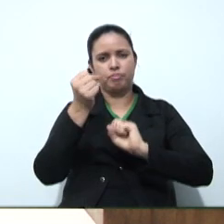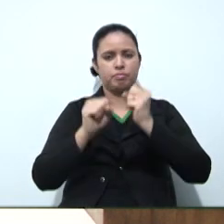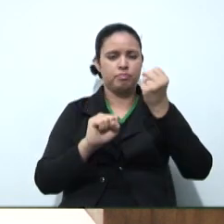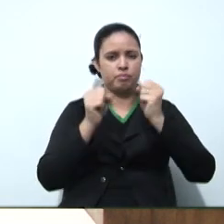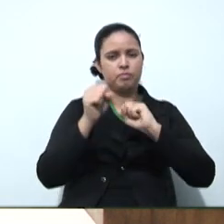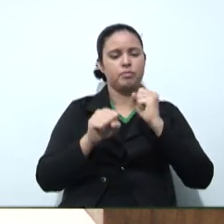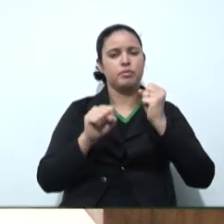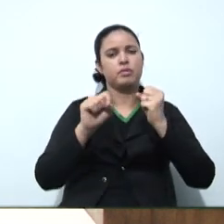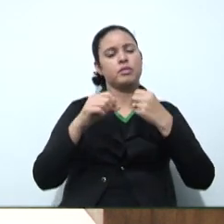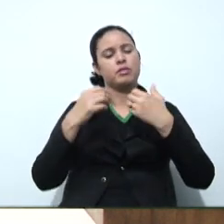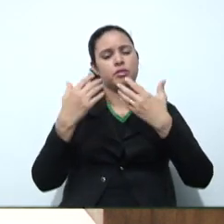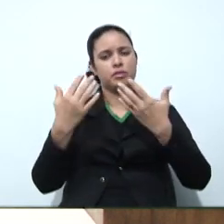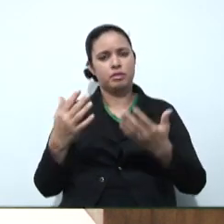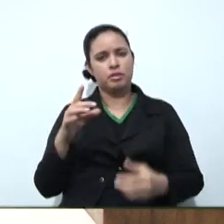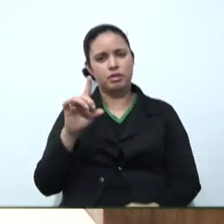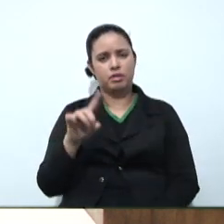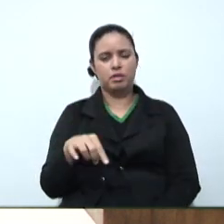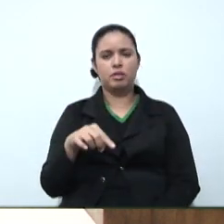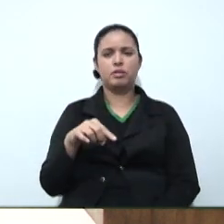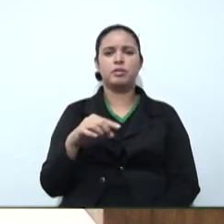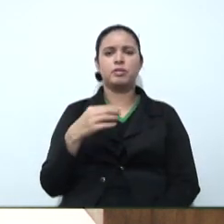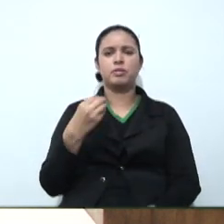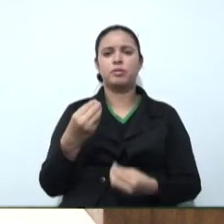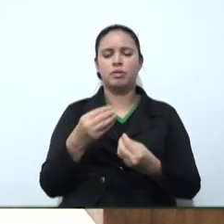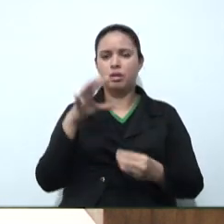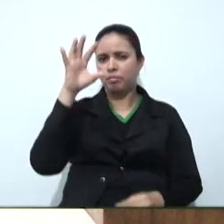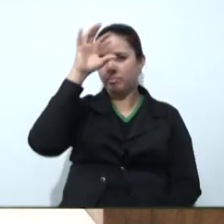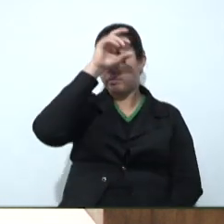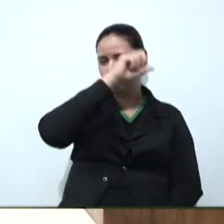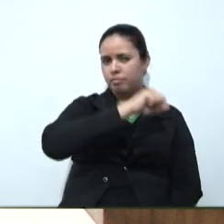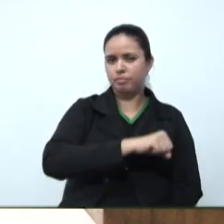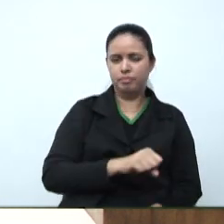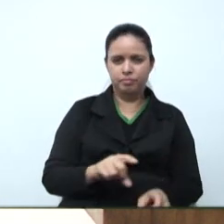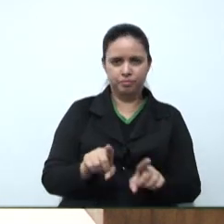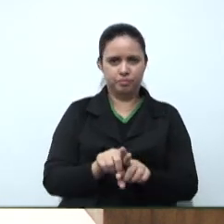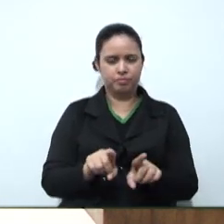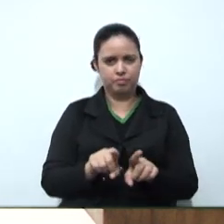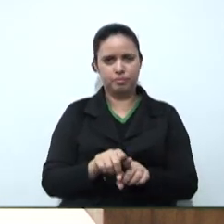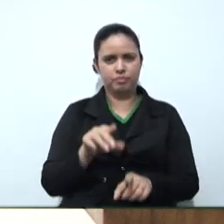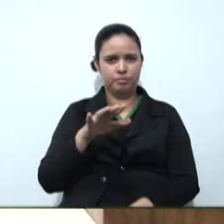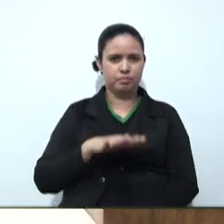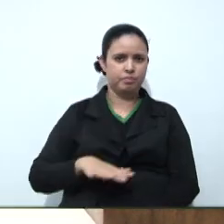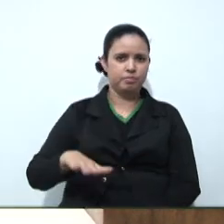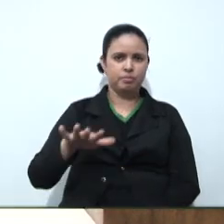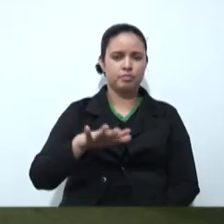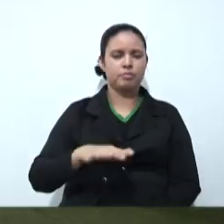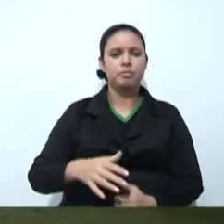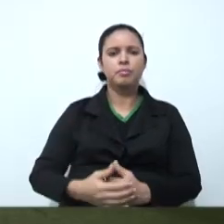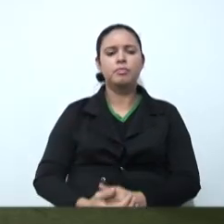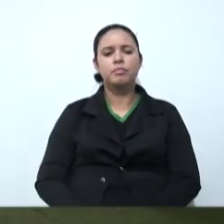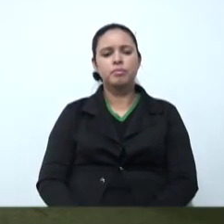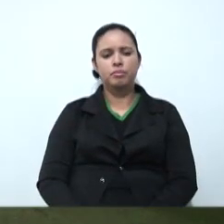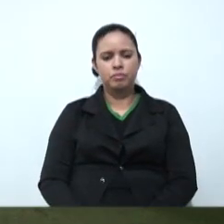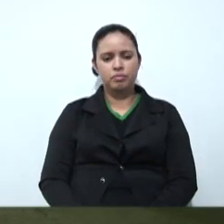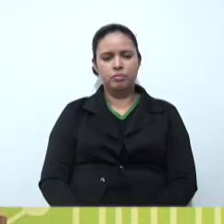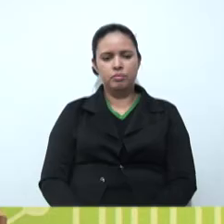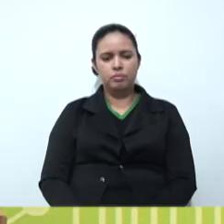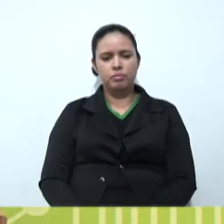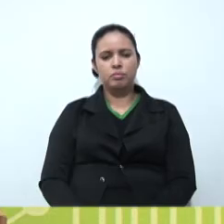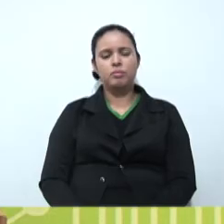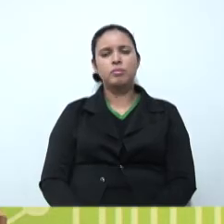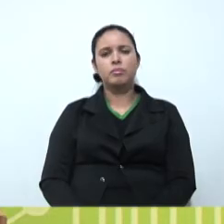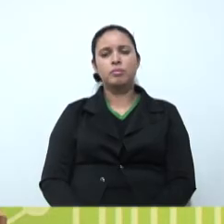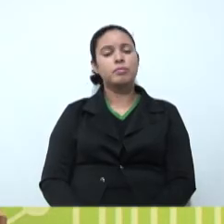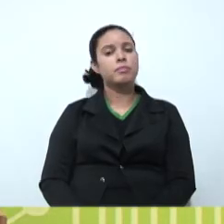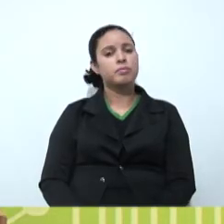uma grande forma da gente aprender também com esse setor, não é? Exatamente, professor. Você tocou